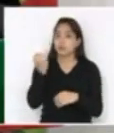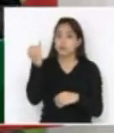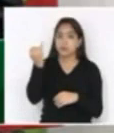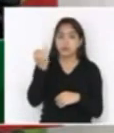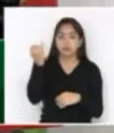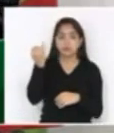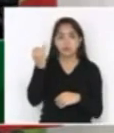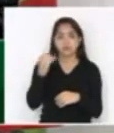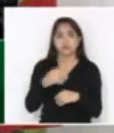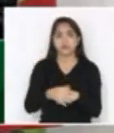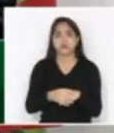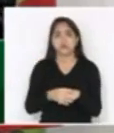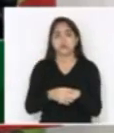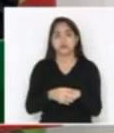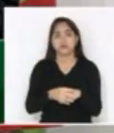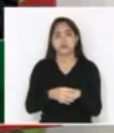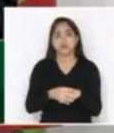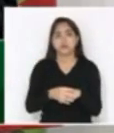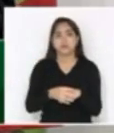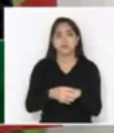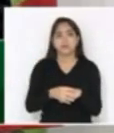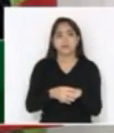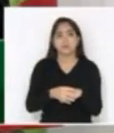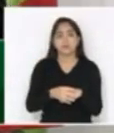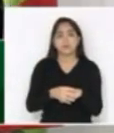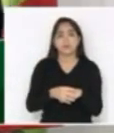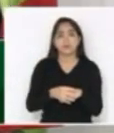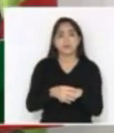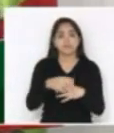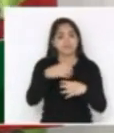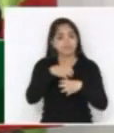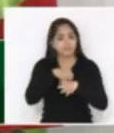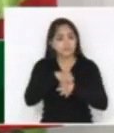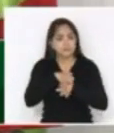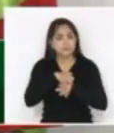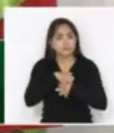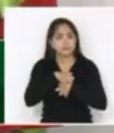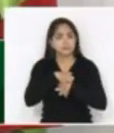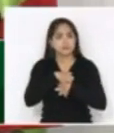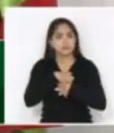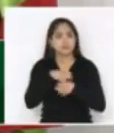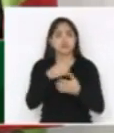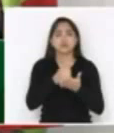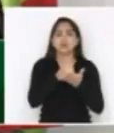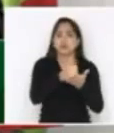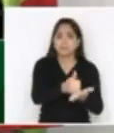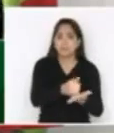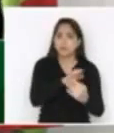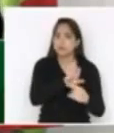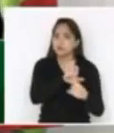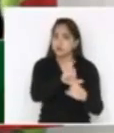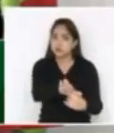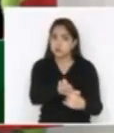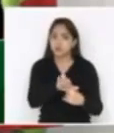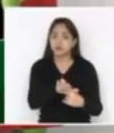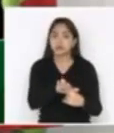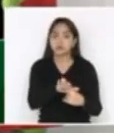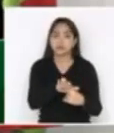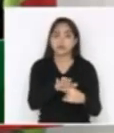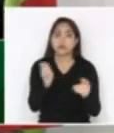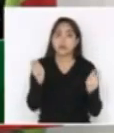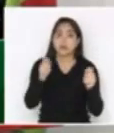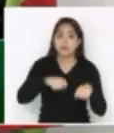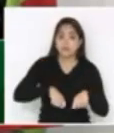que saísse de lá, né, com espírito público de apoio, de ajuda, para que